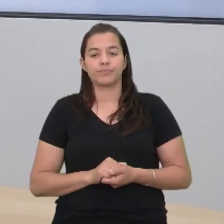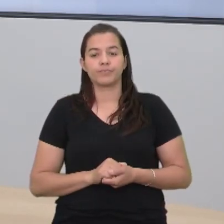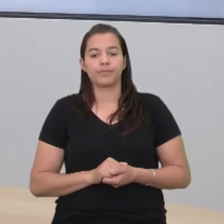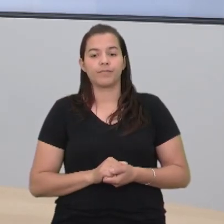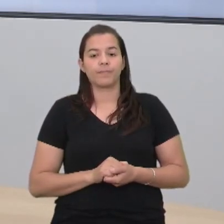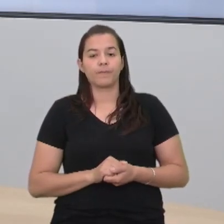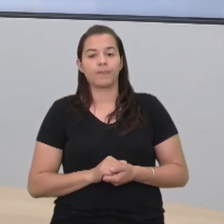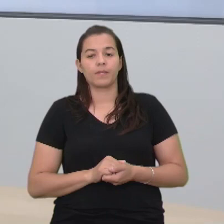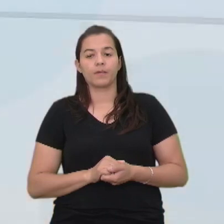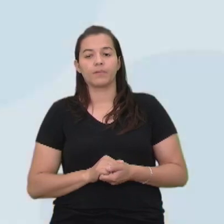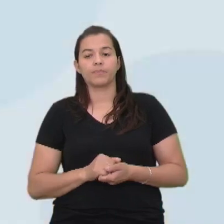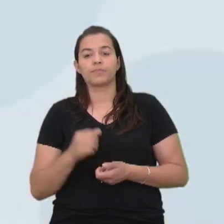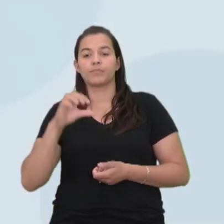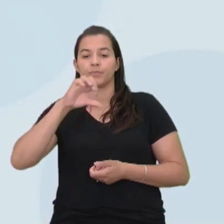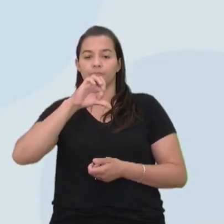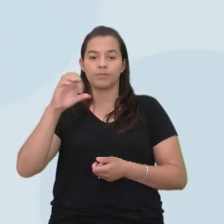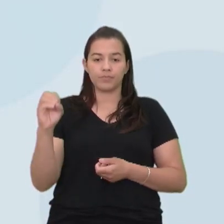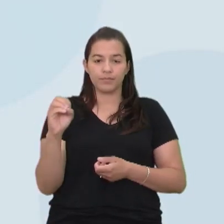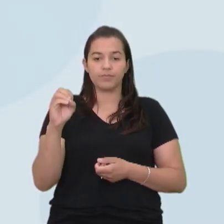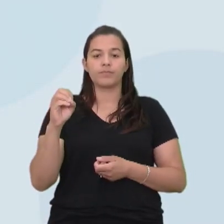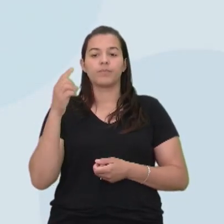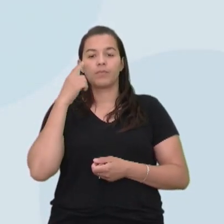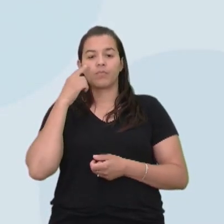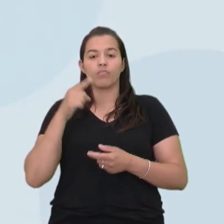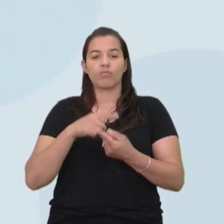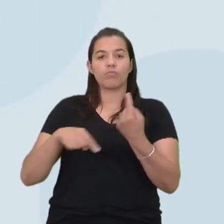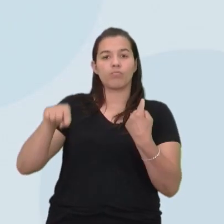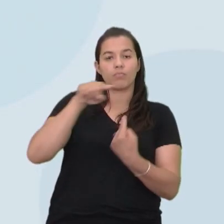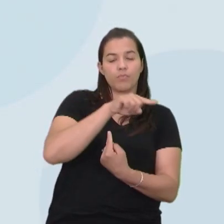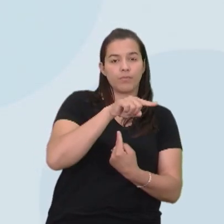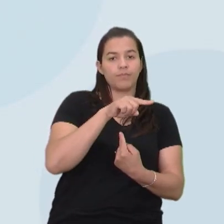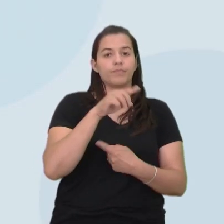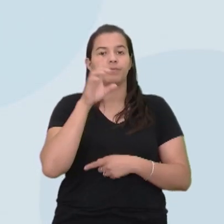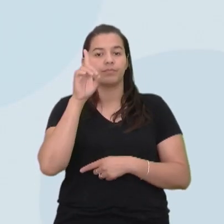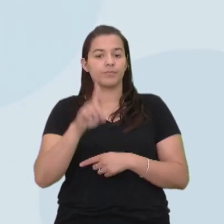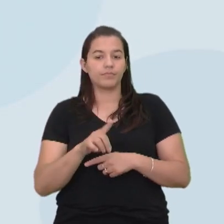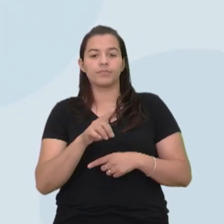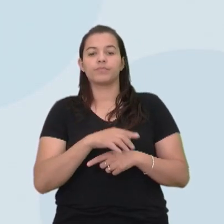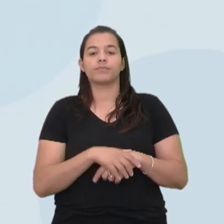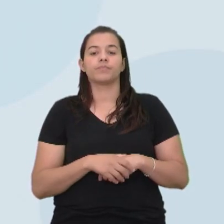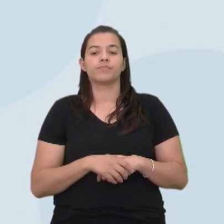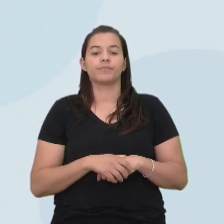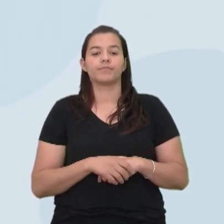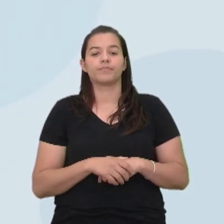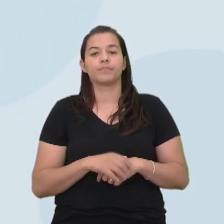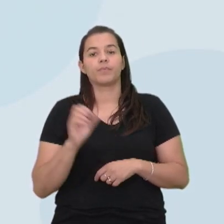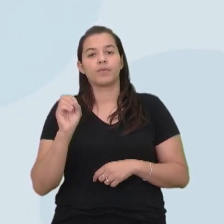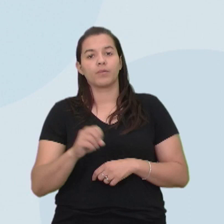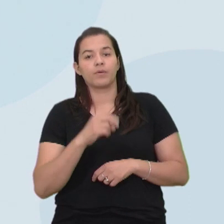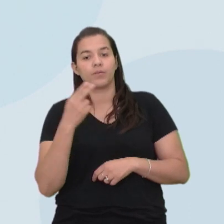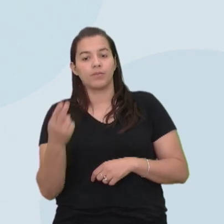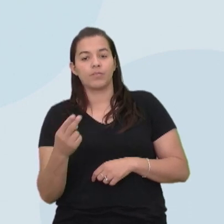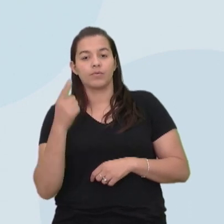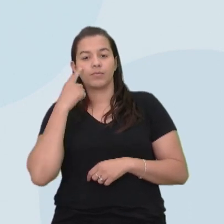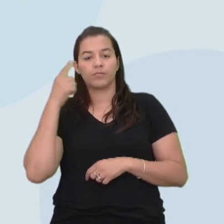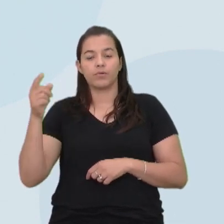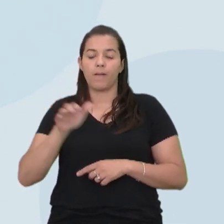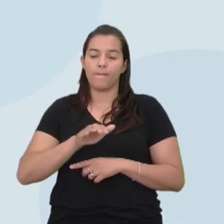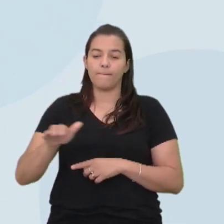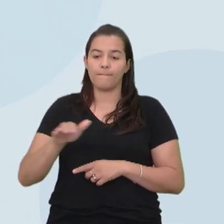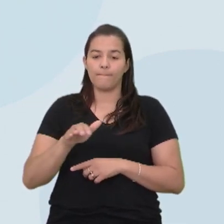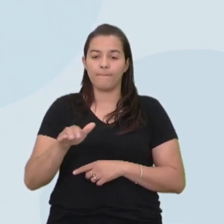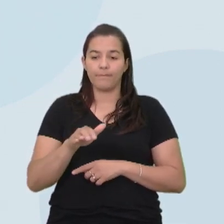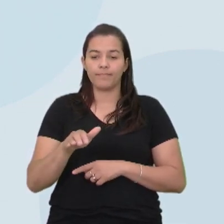ponte para a direção 90, que é quando ele fica virado para a direita. Tá bom? Você pode virar ele. A ponte para o ponteiro do mouse. Aqui você